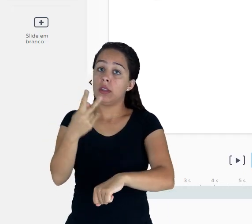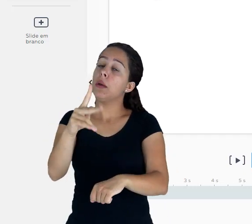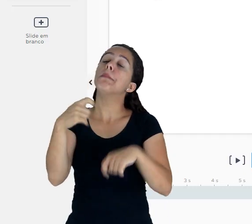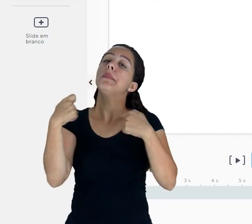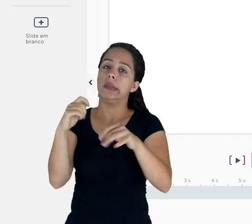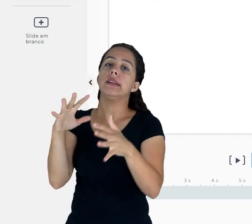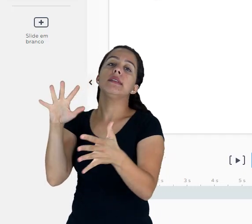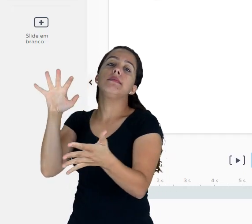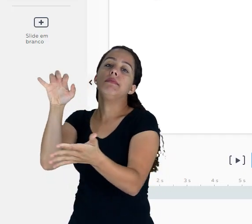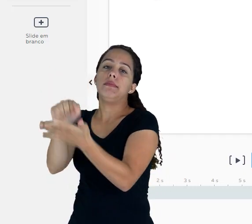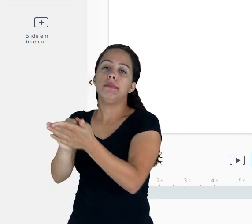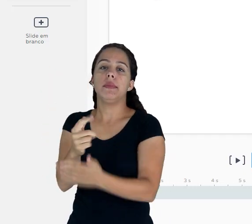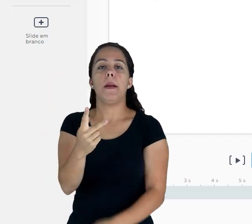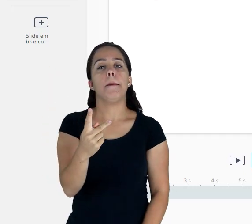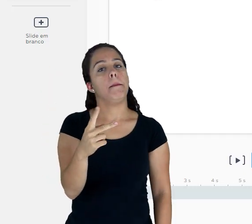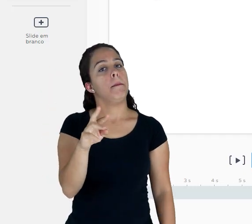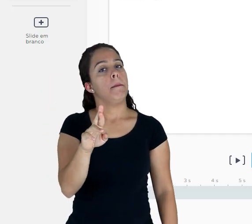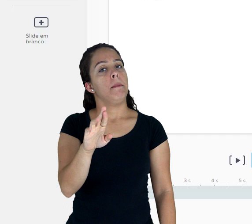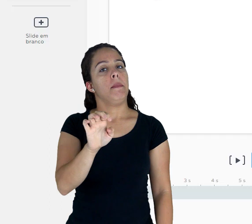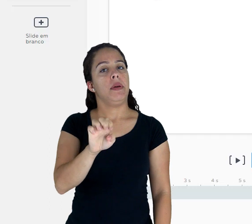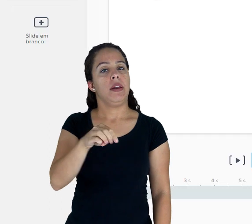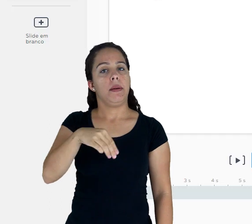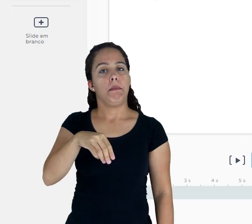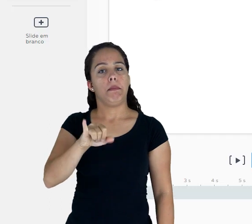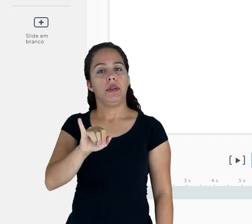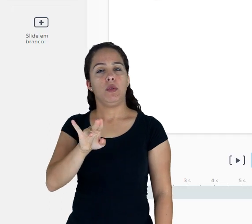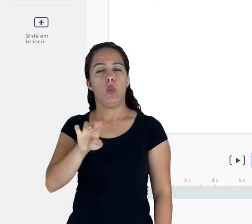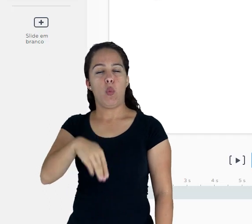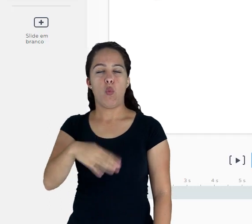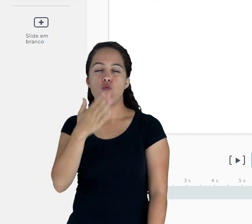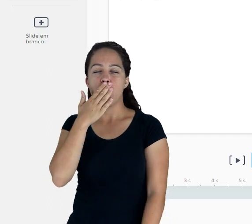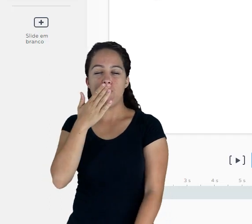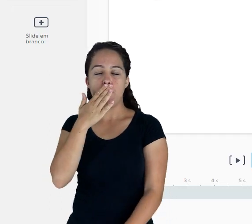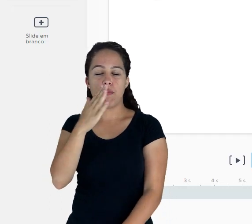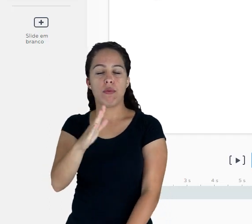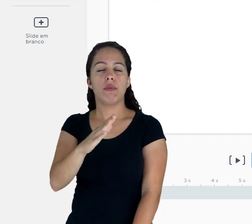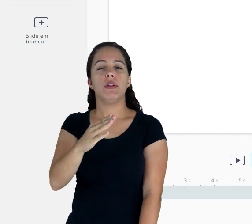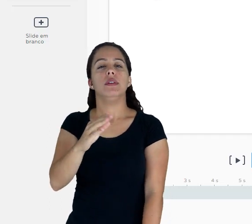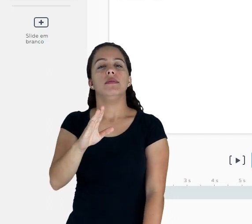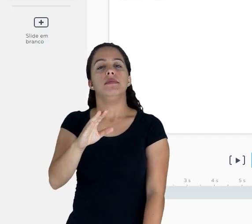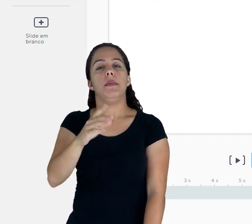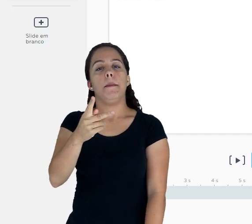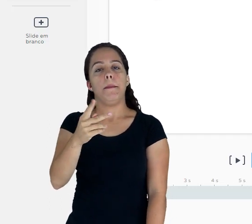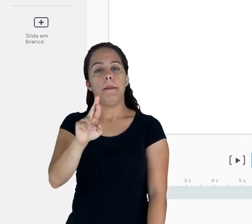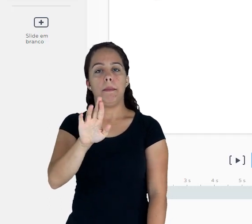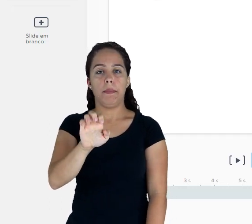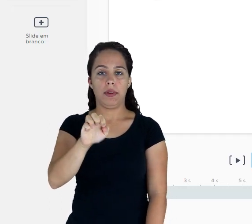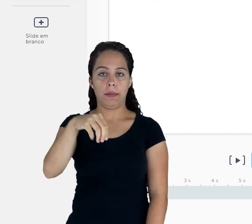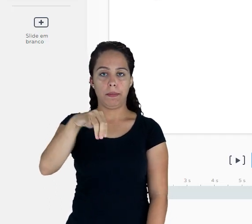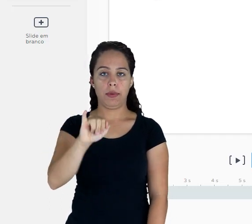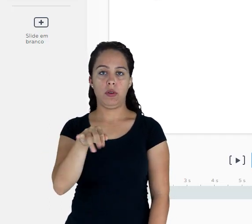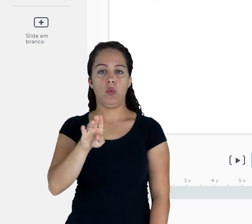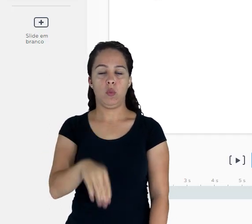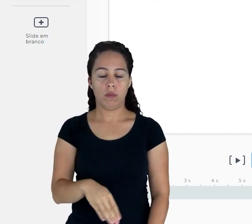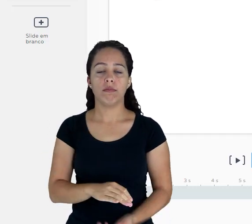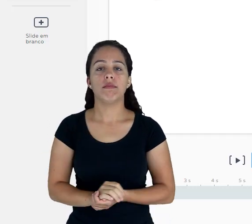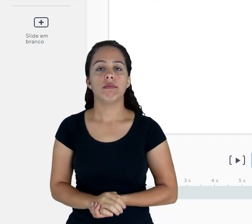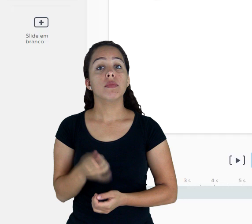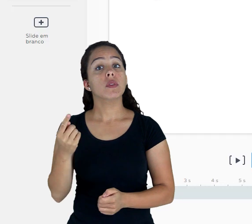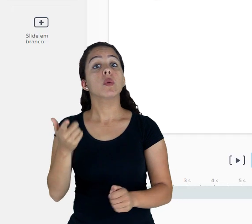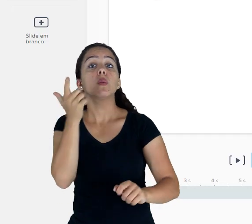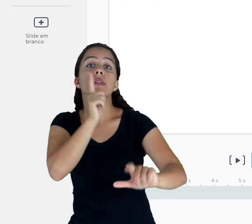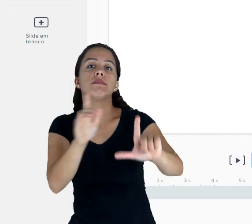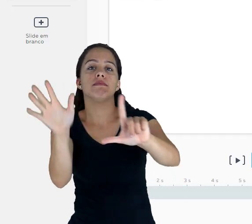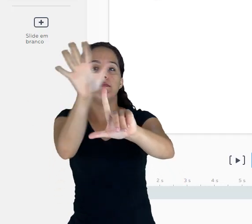se cadastrar com a conta premium time para a primeira opção que é cenas aqui a gente já consegue